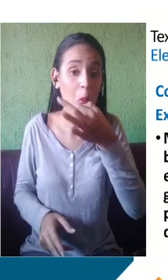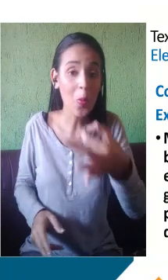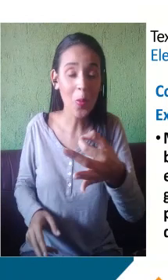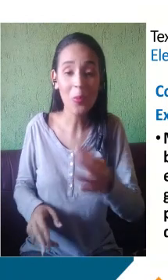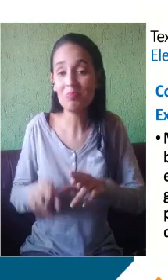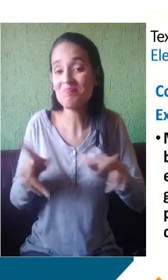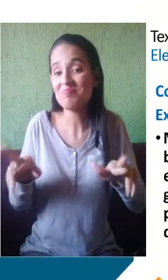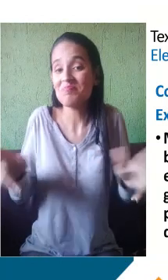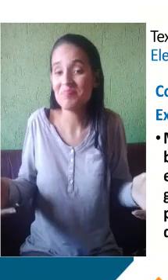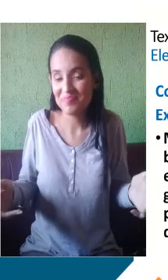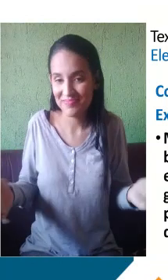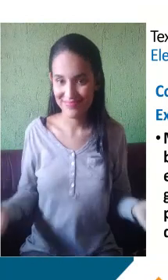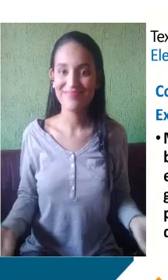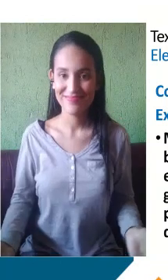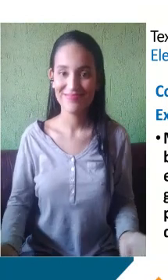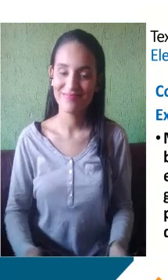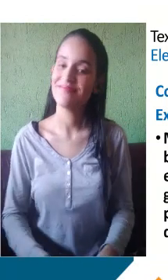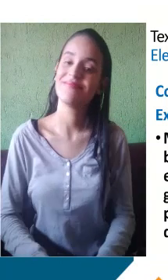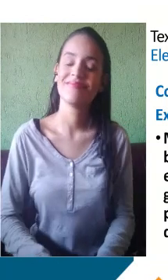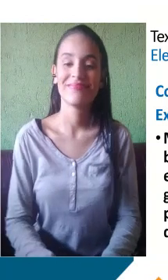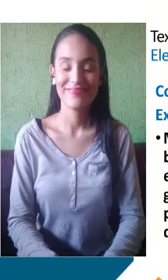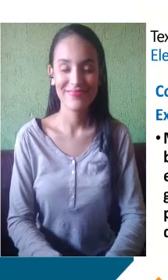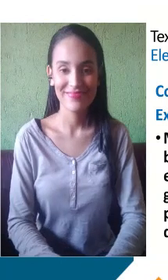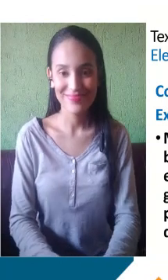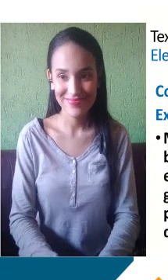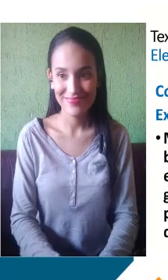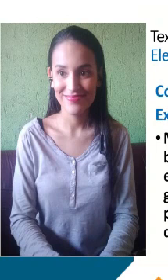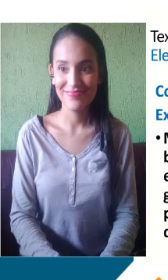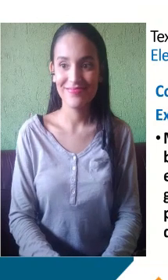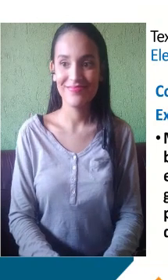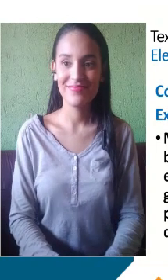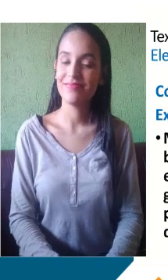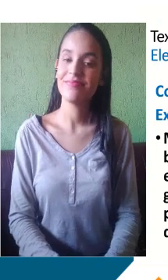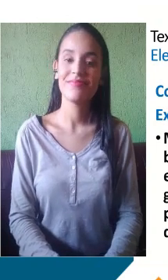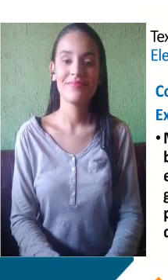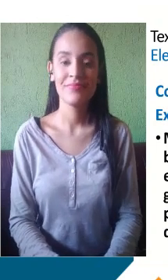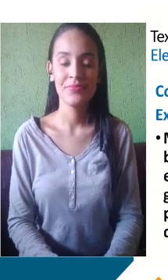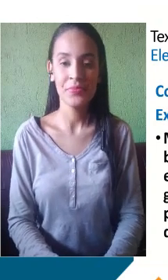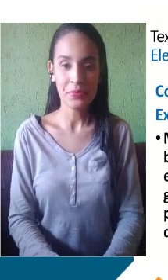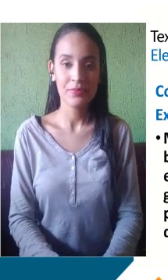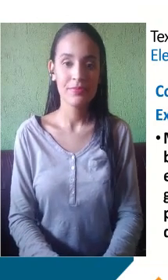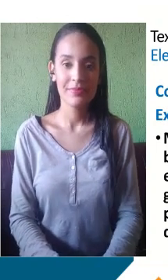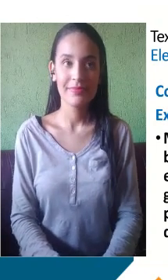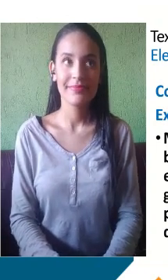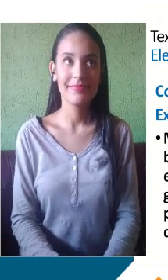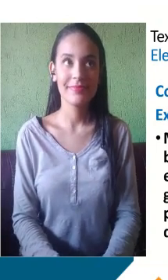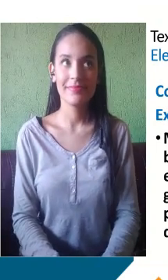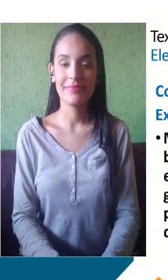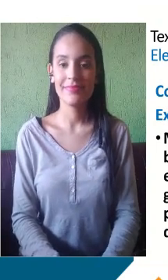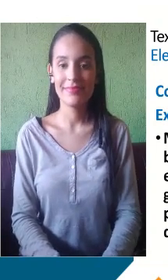divergência, pontos de vista opostos, né? Se não tem ponto de vista oposto ou ponto de vista opostos, a gente